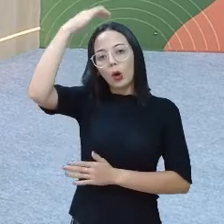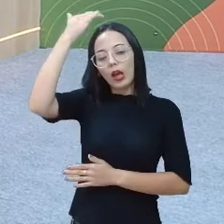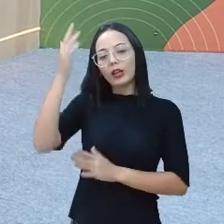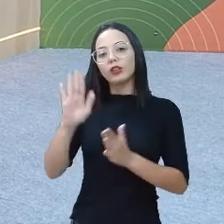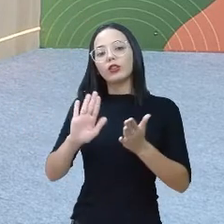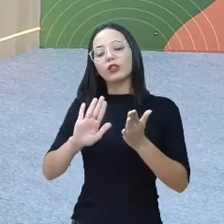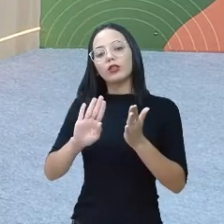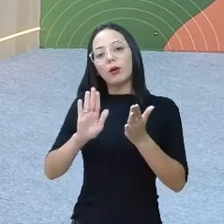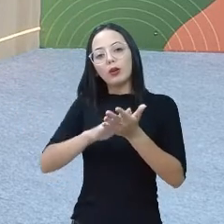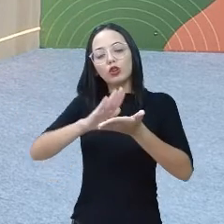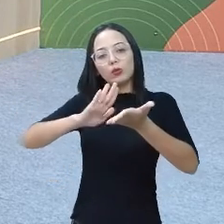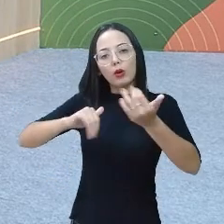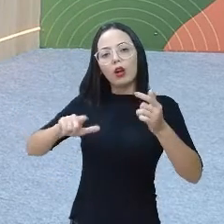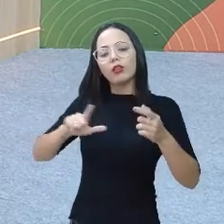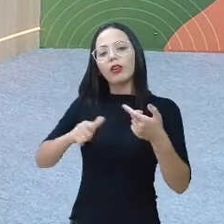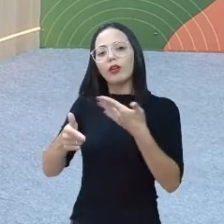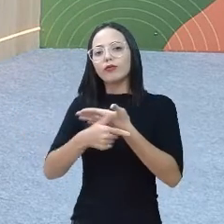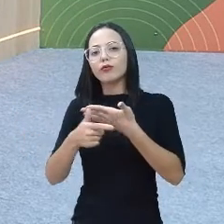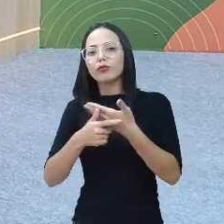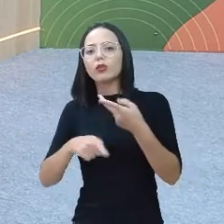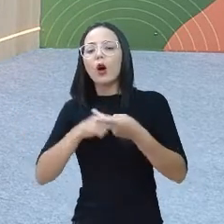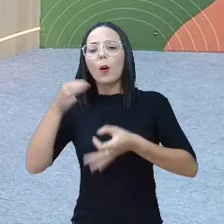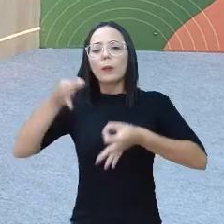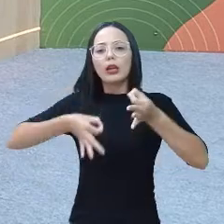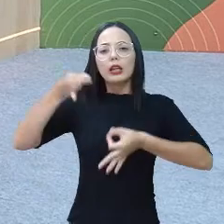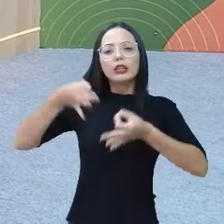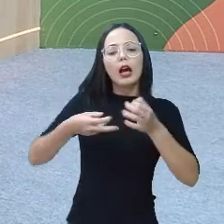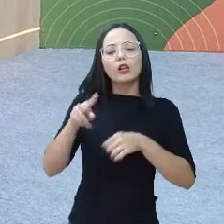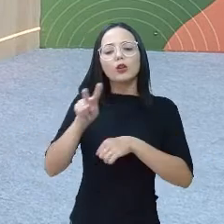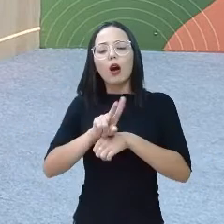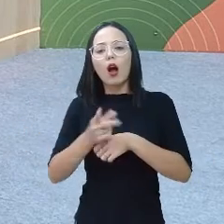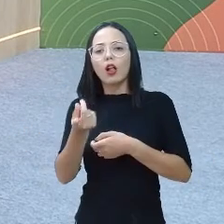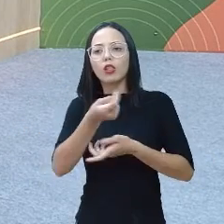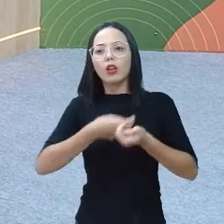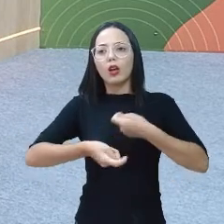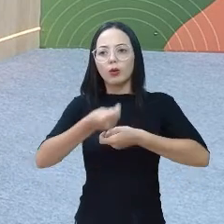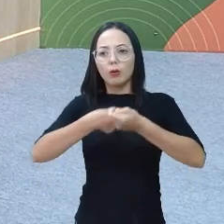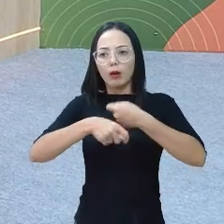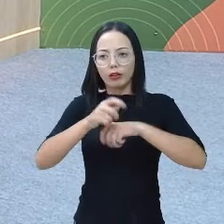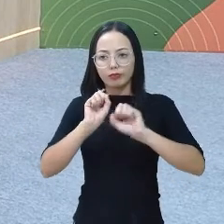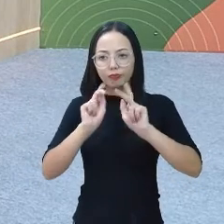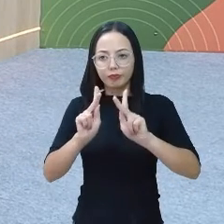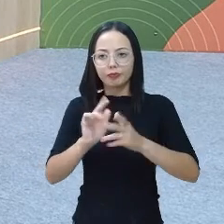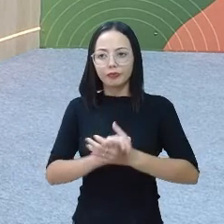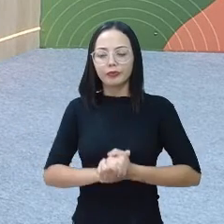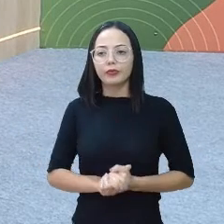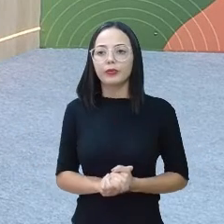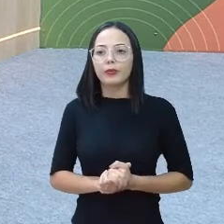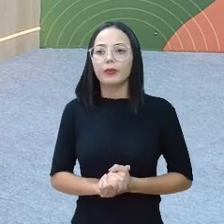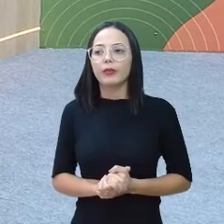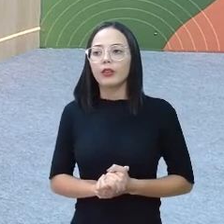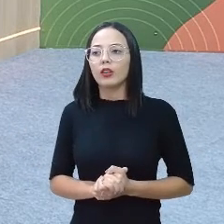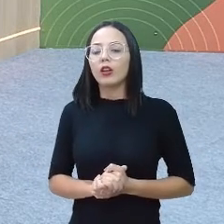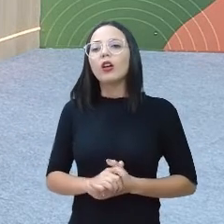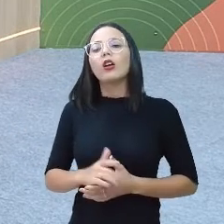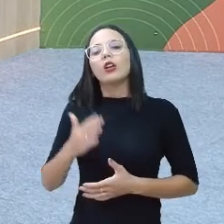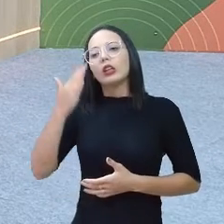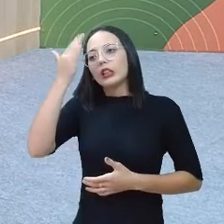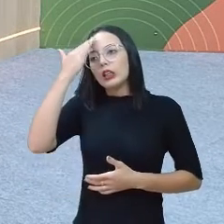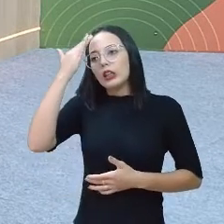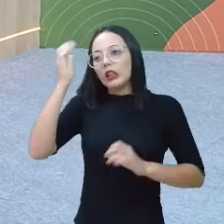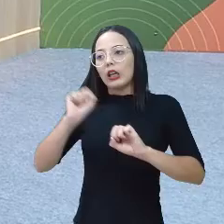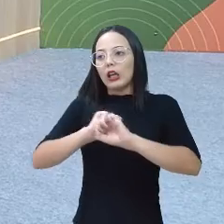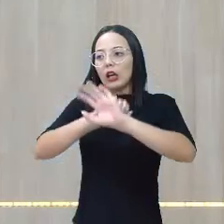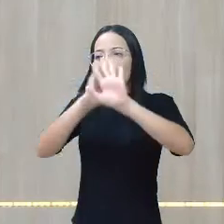e tinha funções militares, judiciais, fiscais, administrativas e financeiras. Aí aqui, ó, para a gente ter uma noção, para a